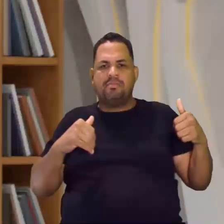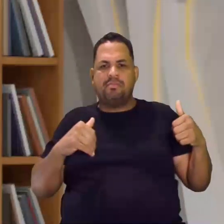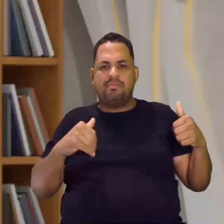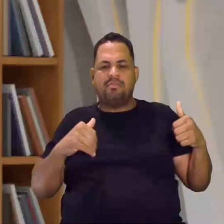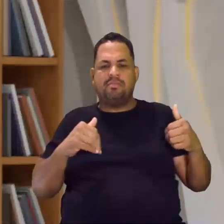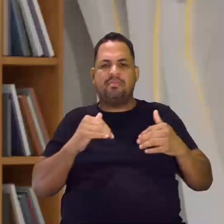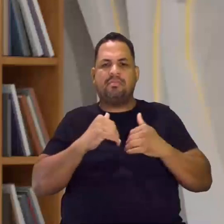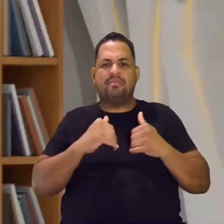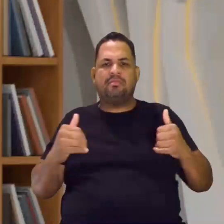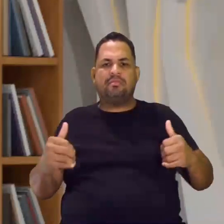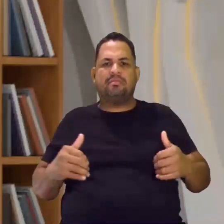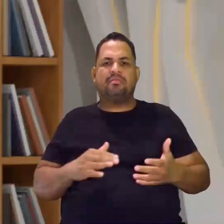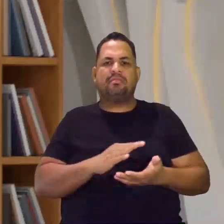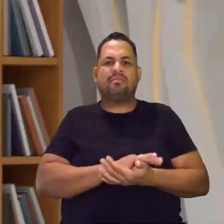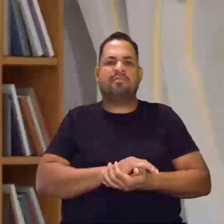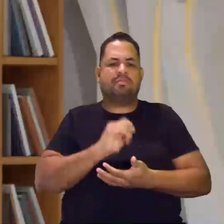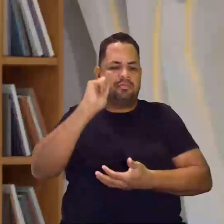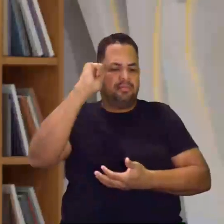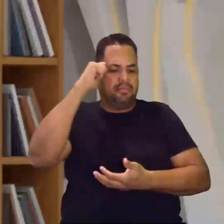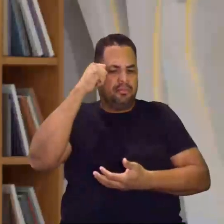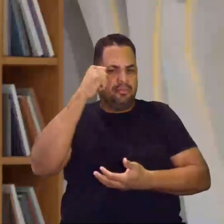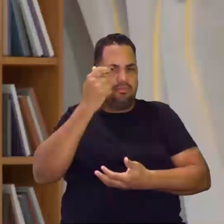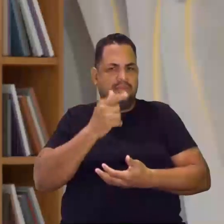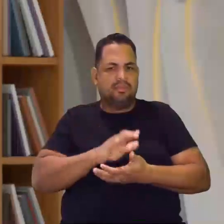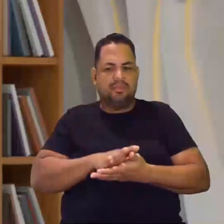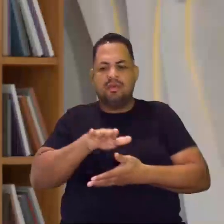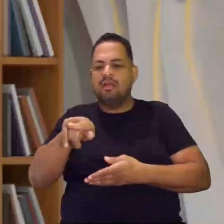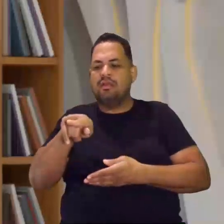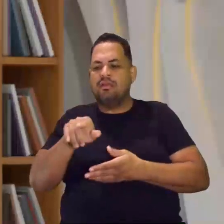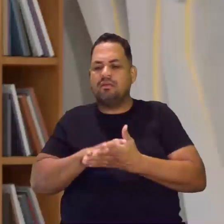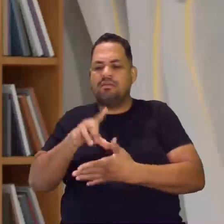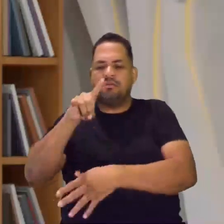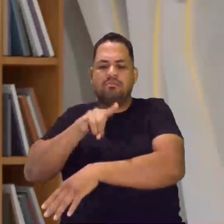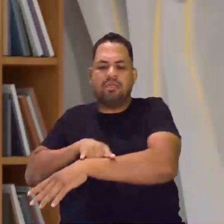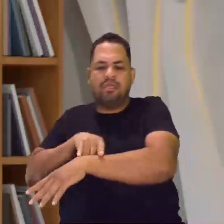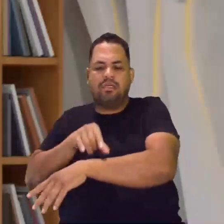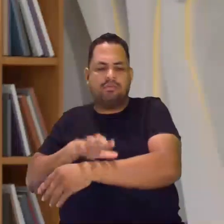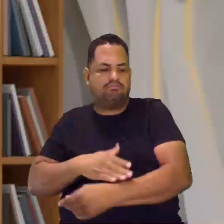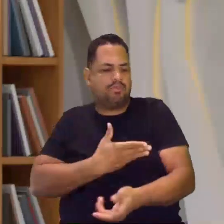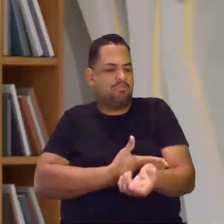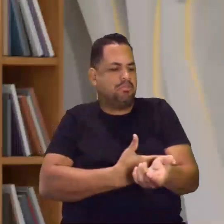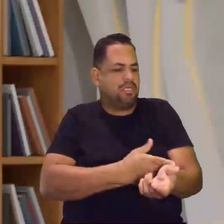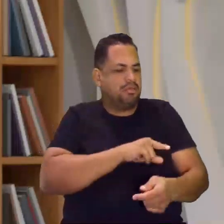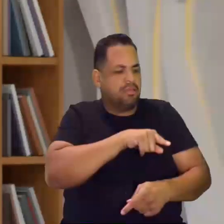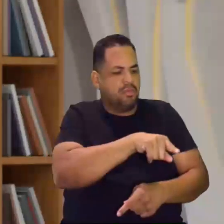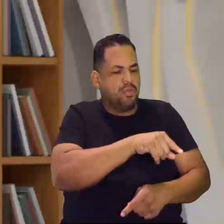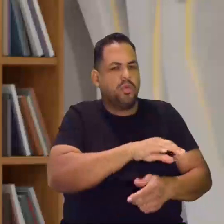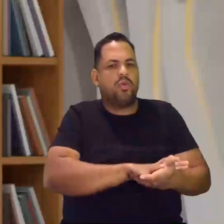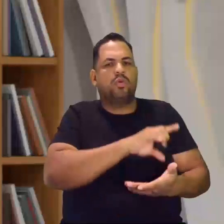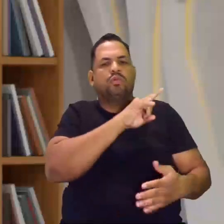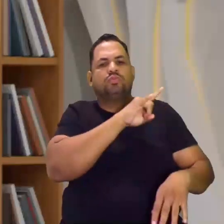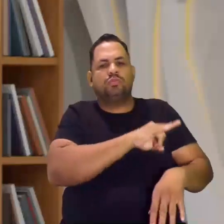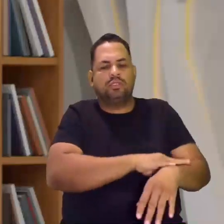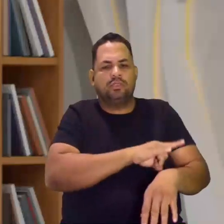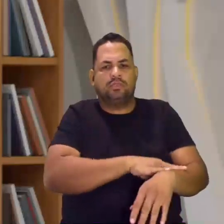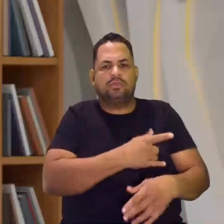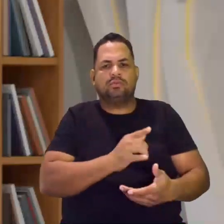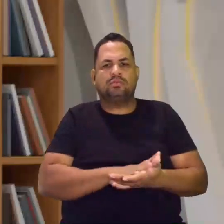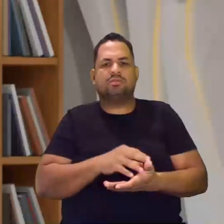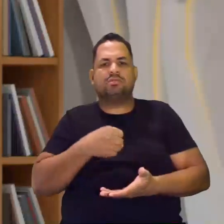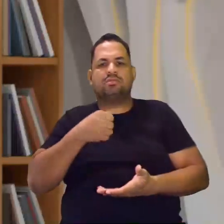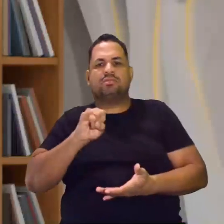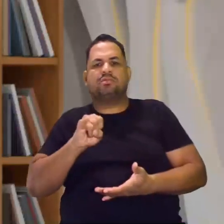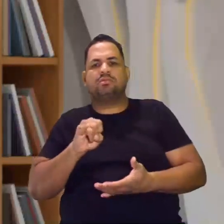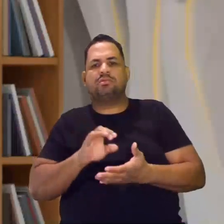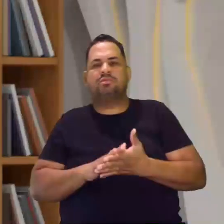essa segregação. Negros aqui nesse banheiro, brancos aqui nesse banheiro. Se um branco estivesse